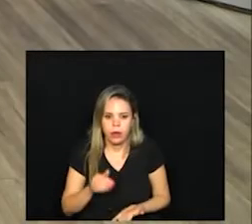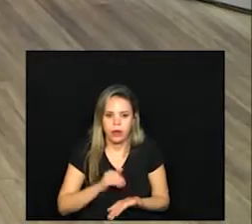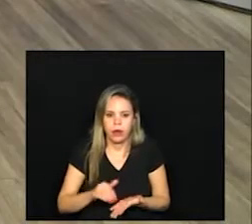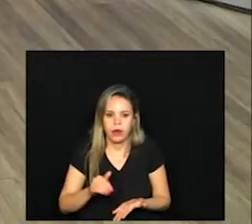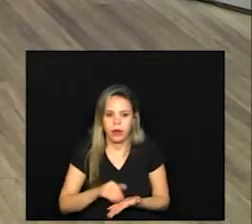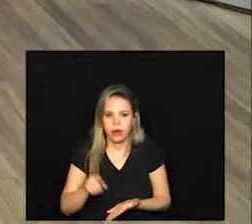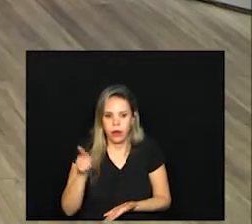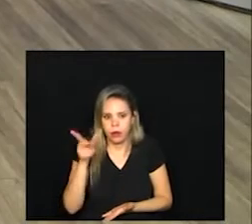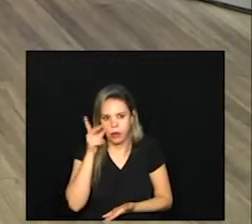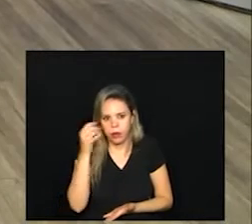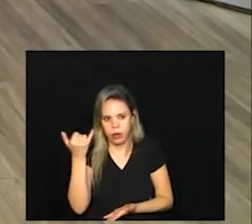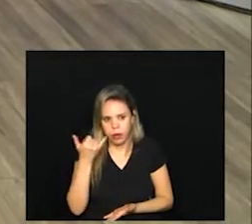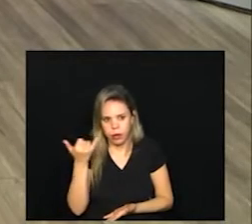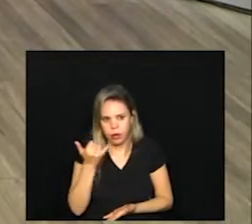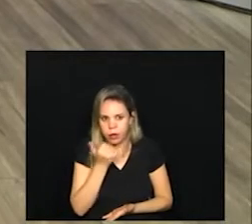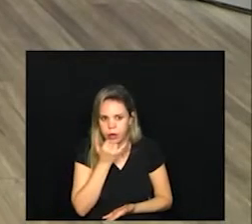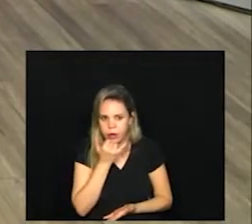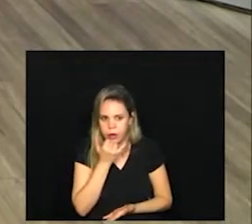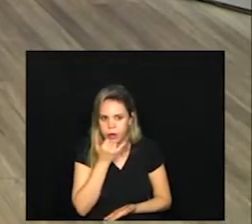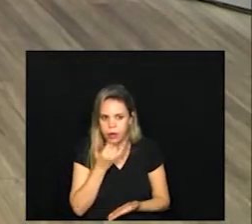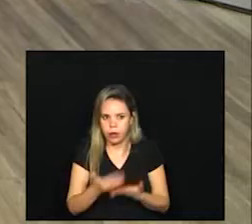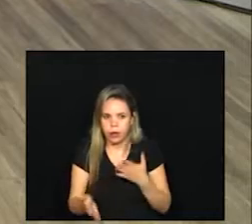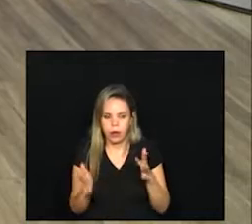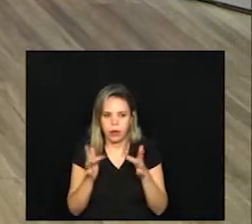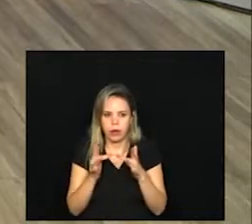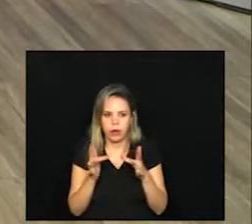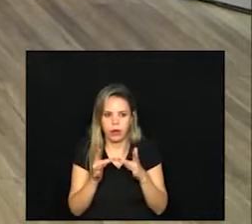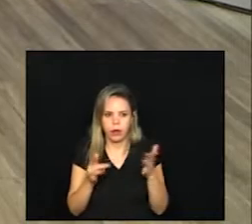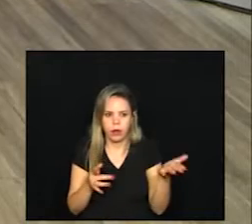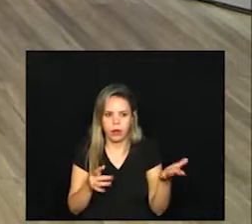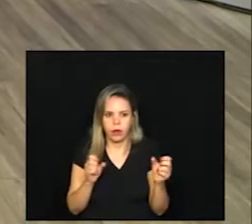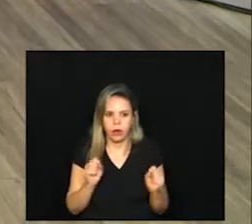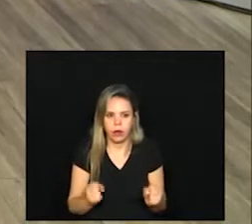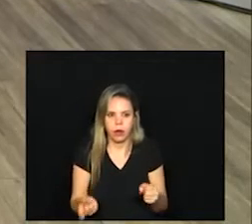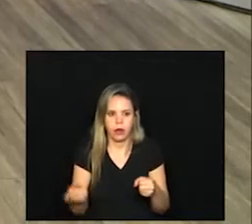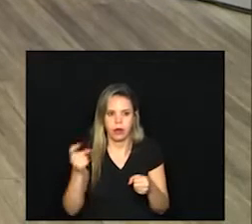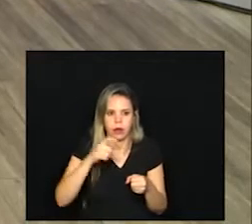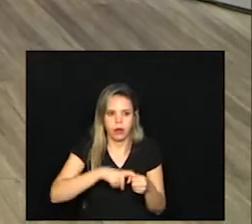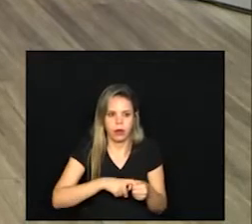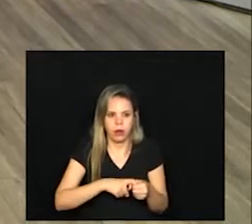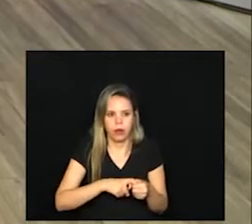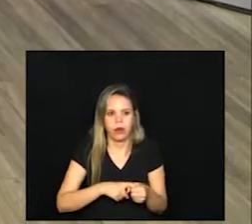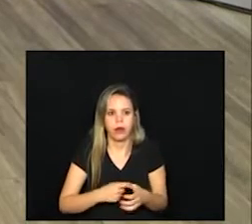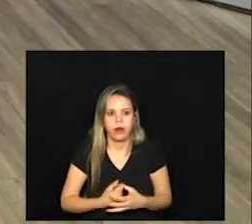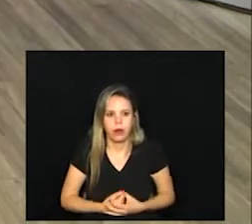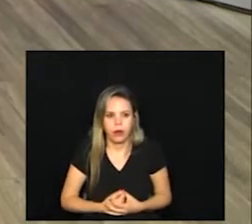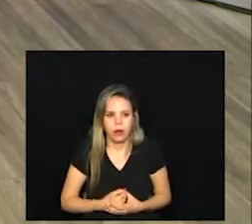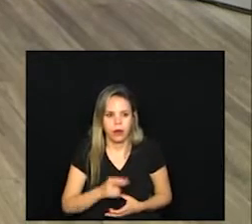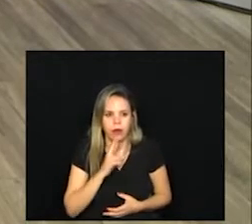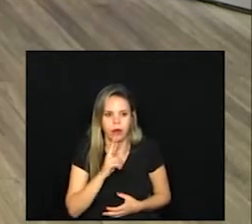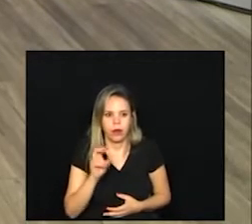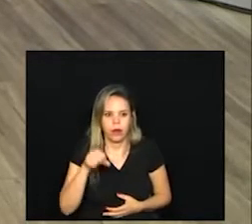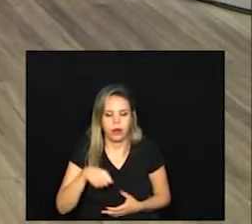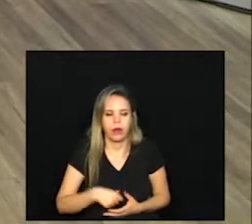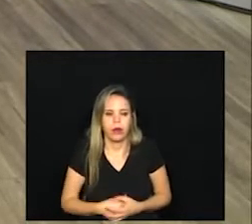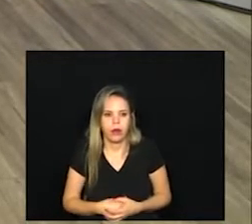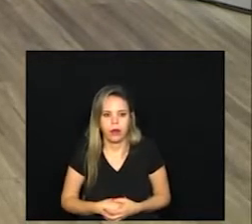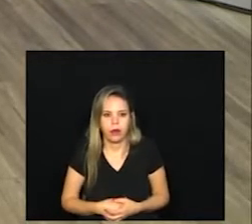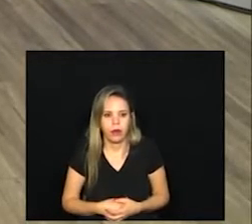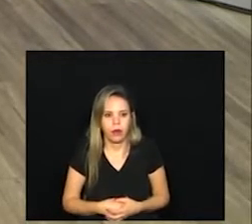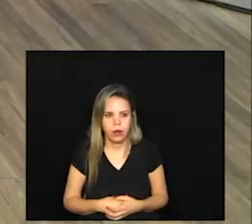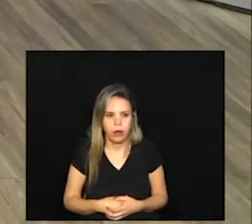Secretária, você me ouve? Me desculpa, nós perdemos o contato. Se você puder retomar o início da sua resposta, por gentileza.